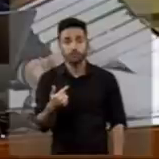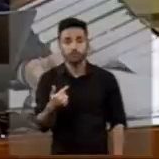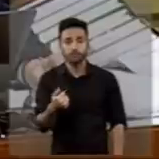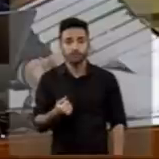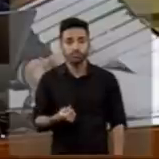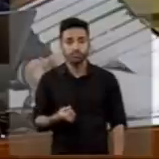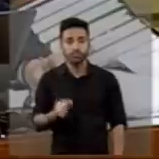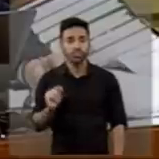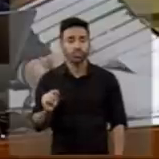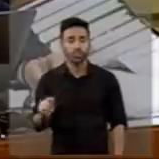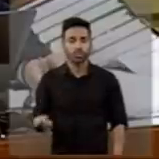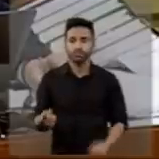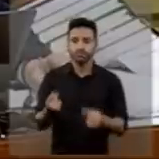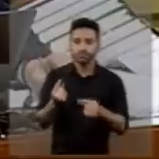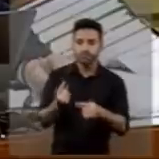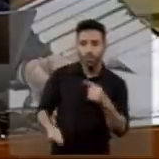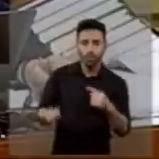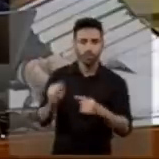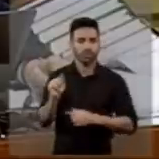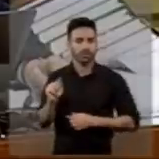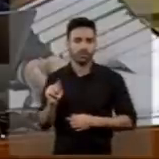ela ofende em tese